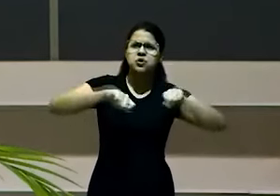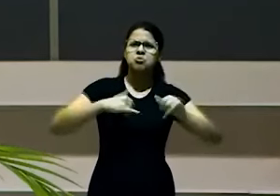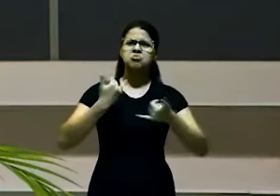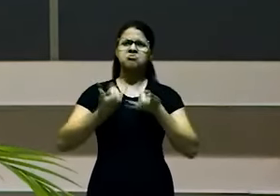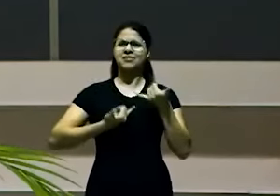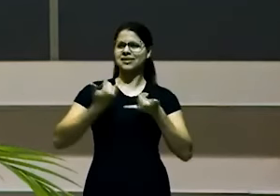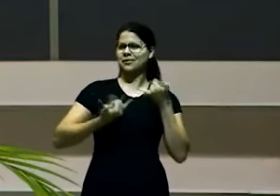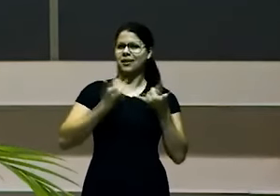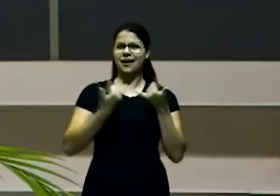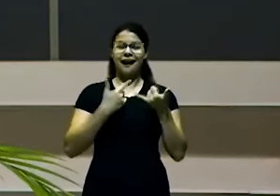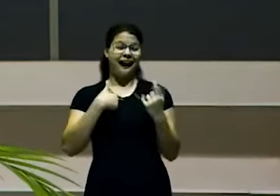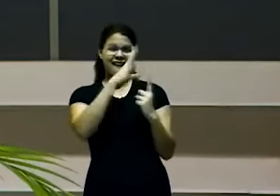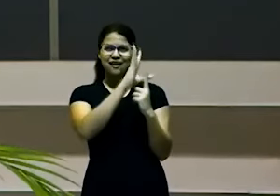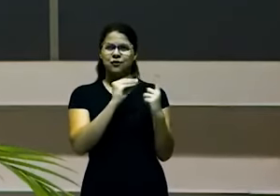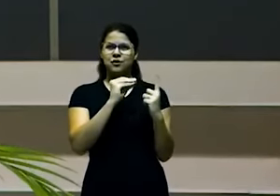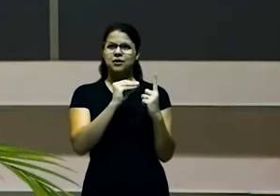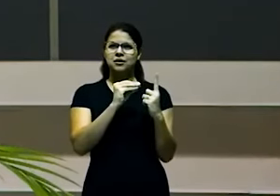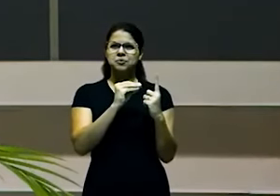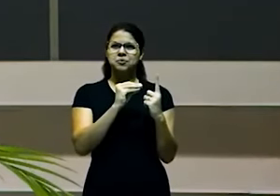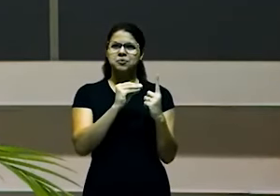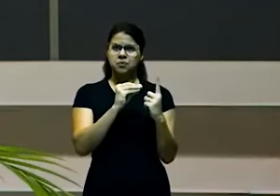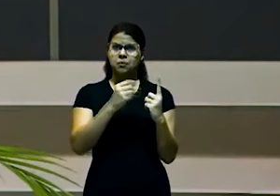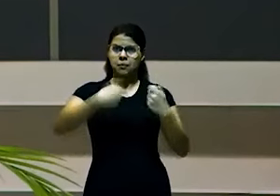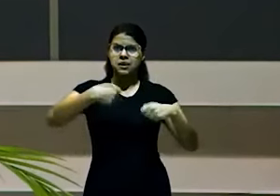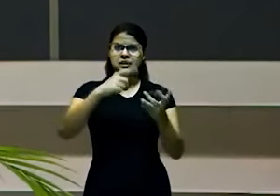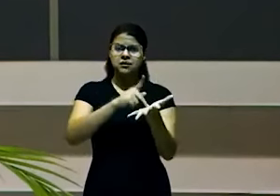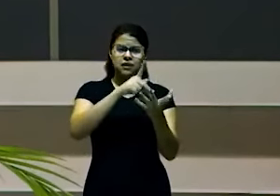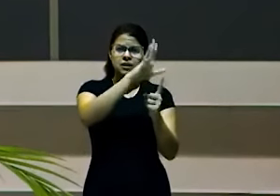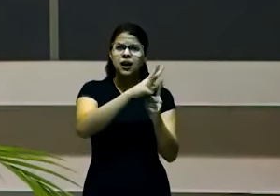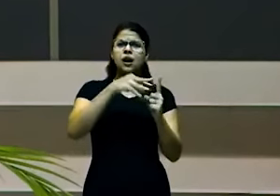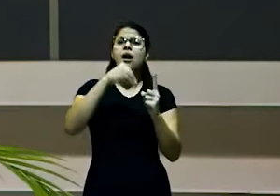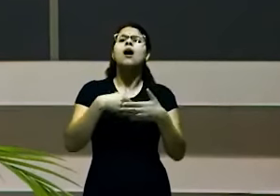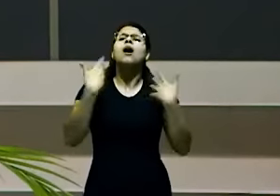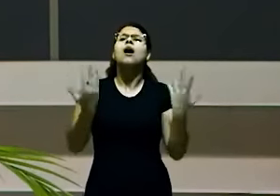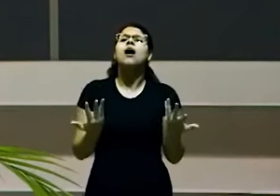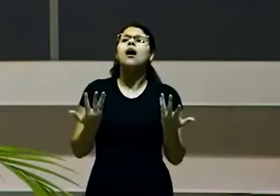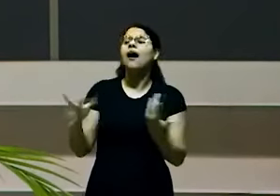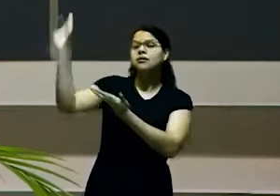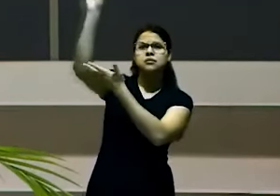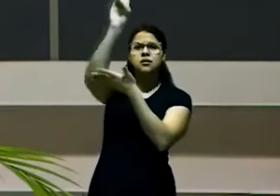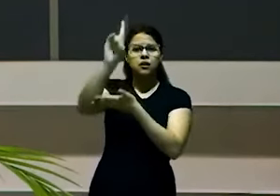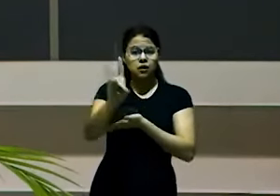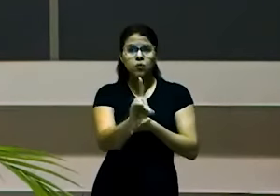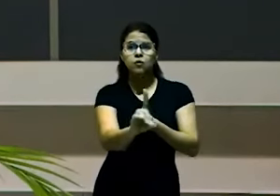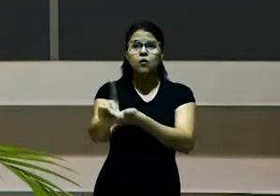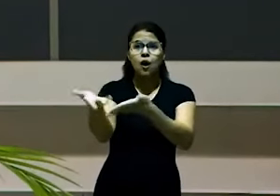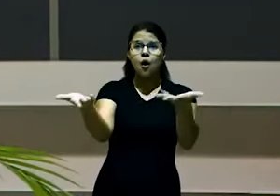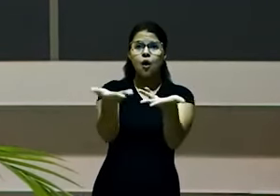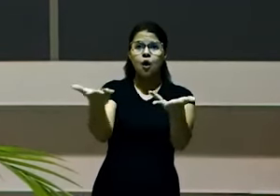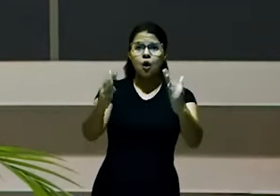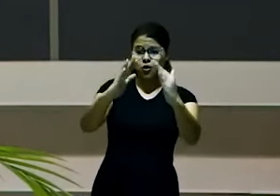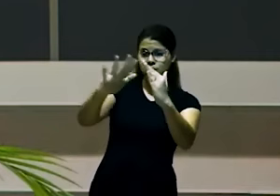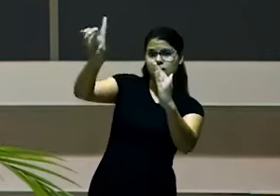ele porque ele tá aqui hoje ele mora dentro da nossa casa Ele